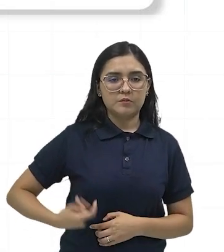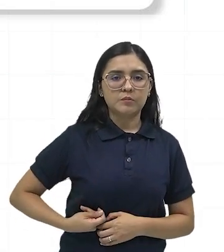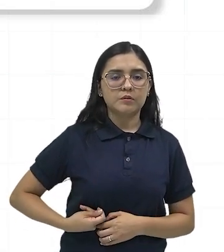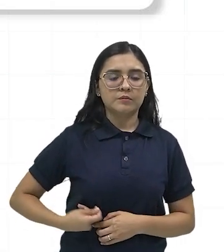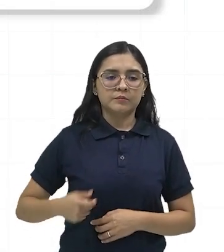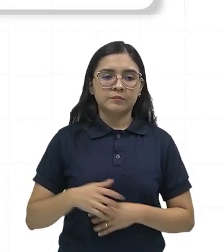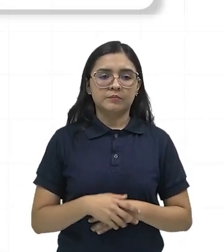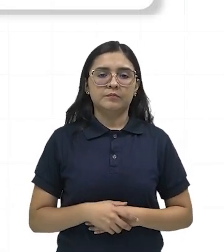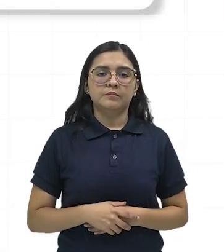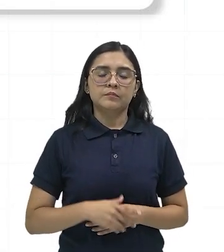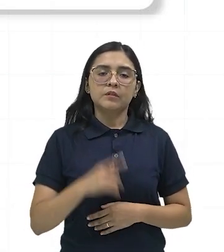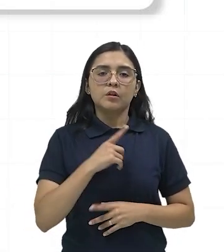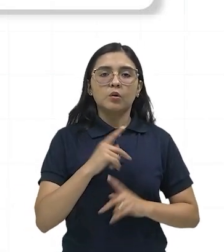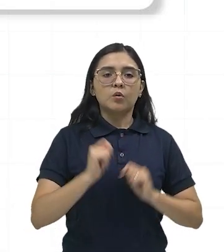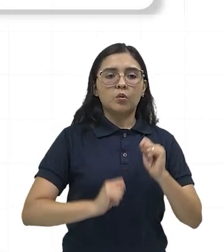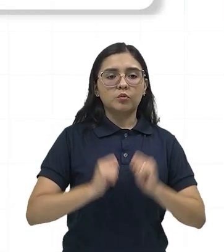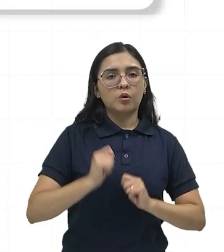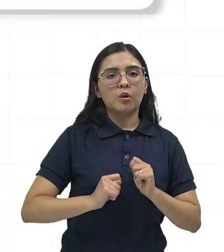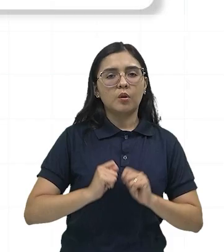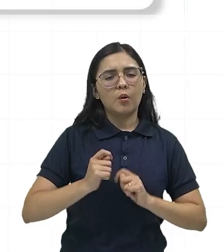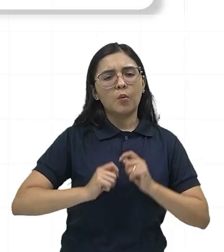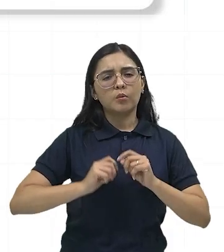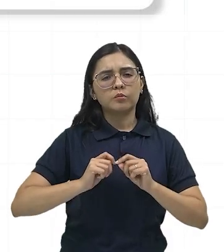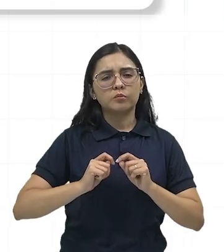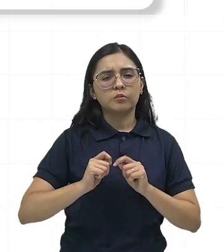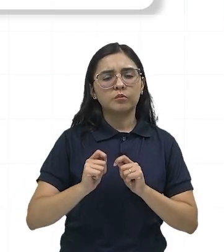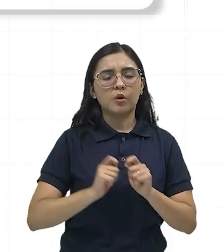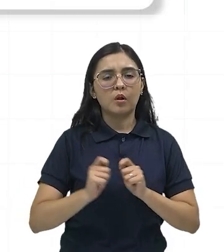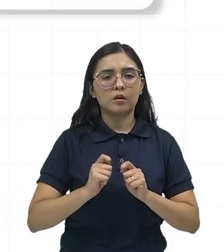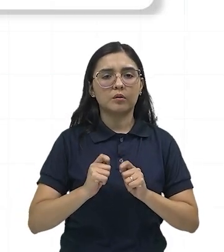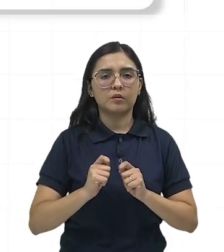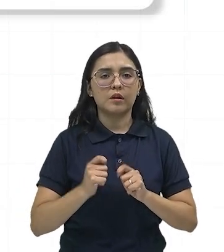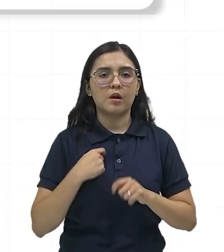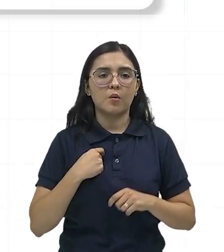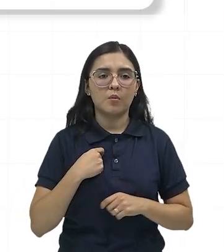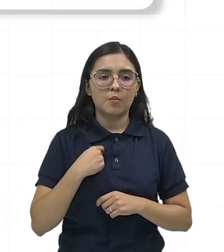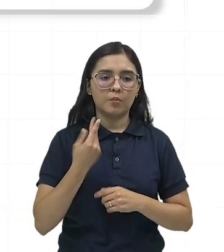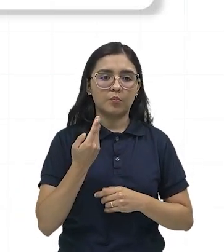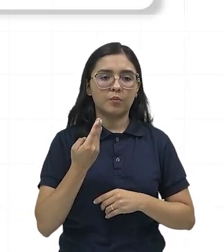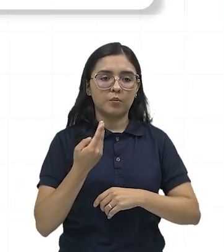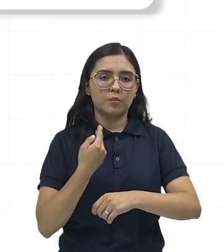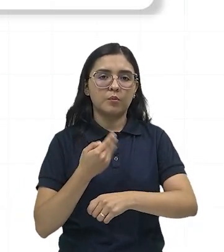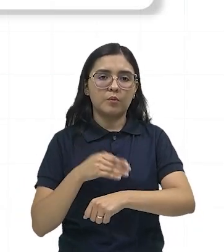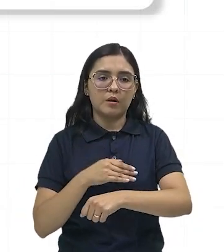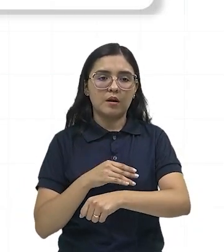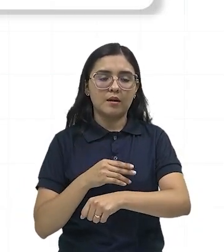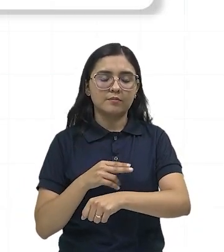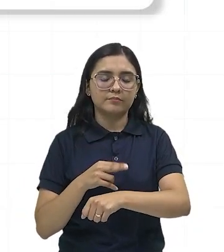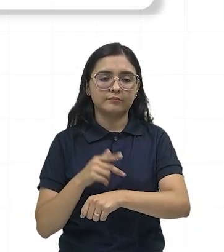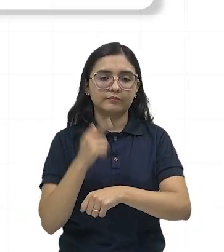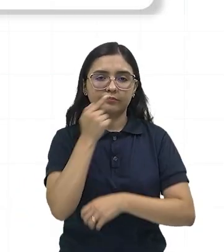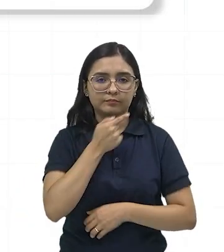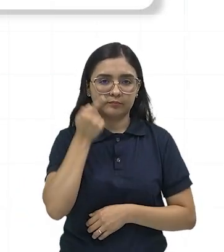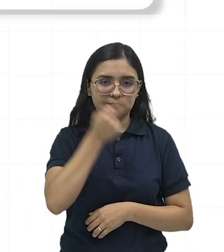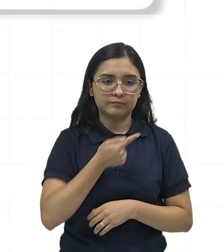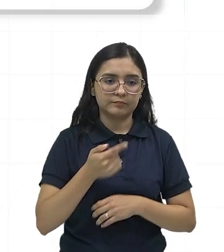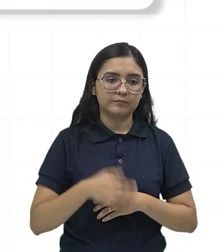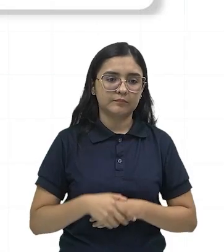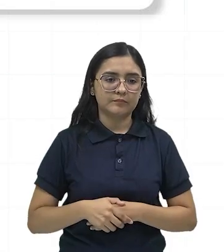o hormônio que controla a quantidade de açúcar no nosso sangue, ele é produzido